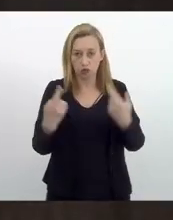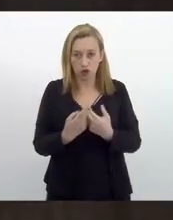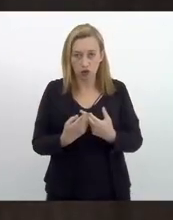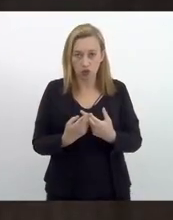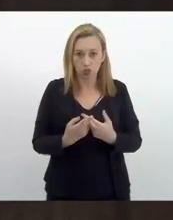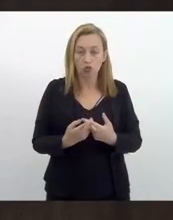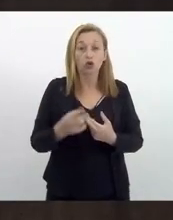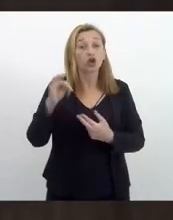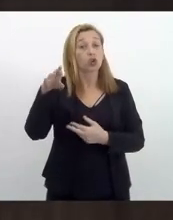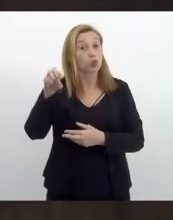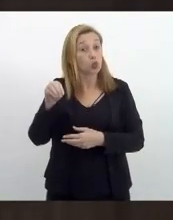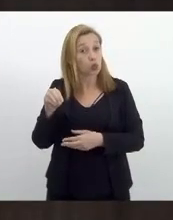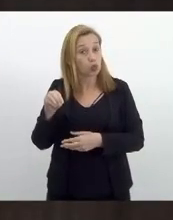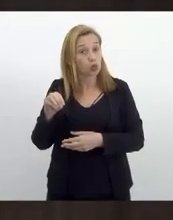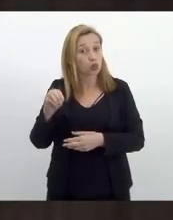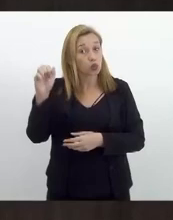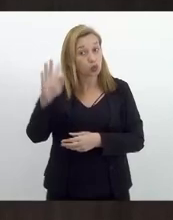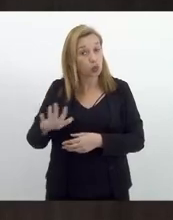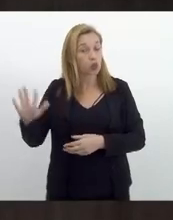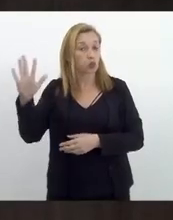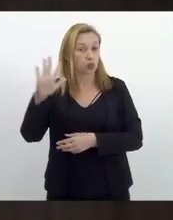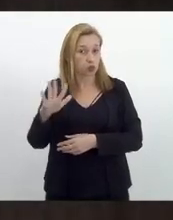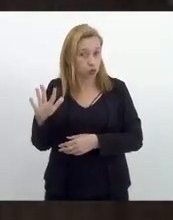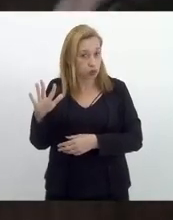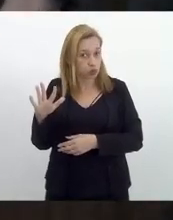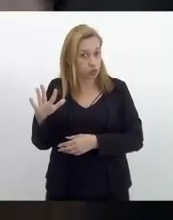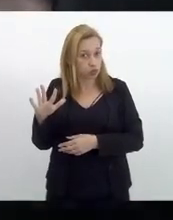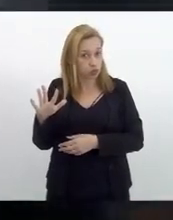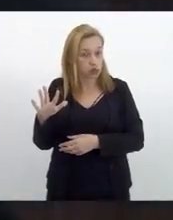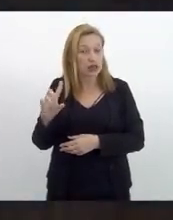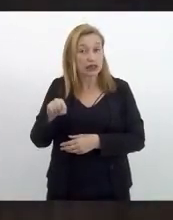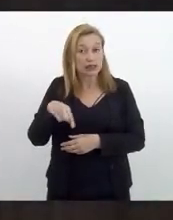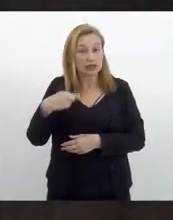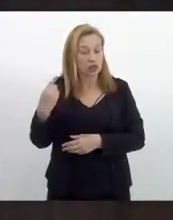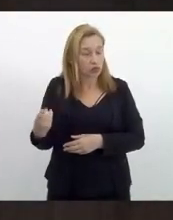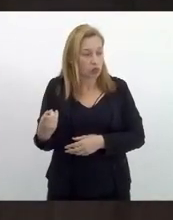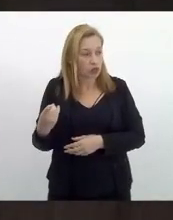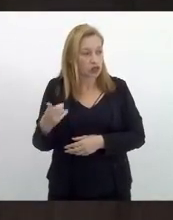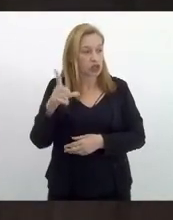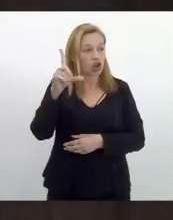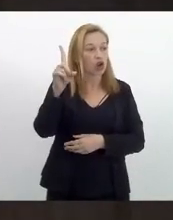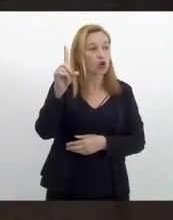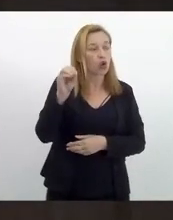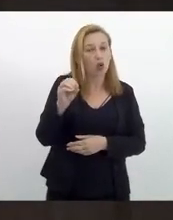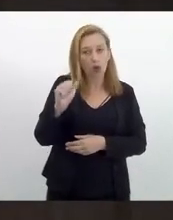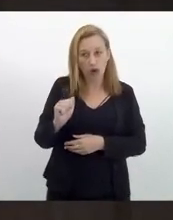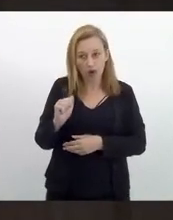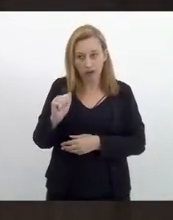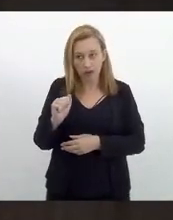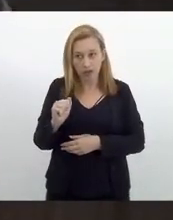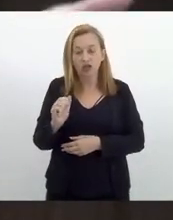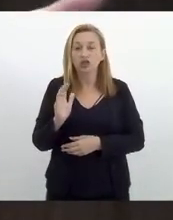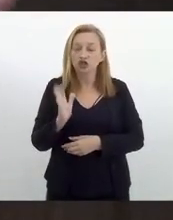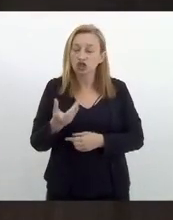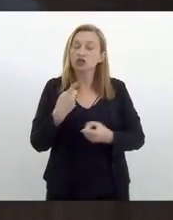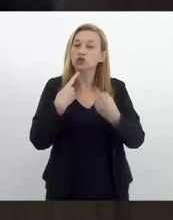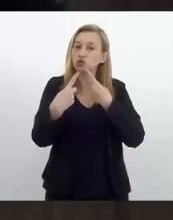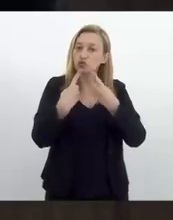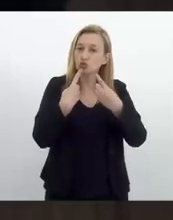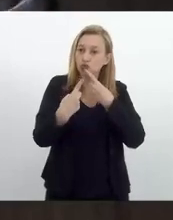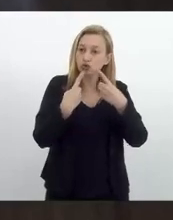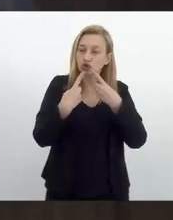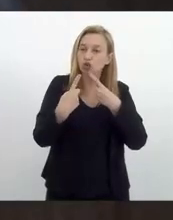que o teto é global e depois na LOA vai se discutir